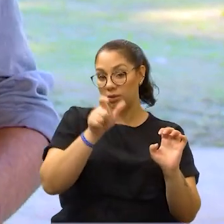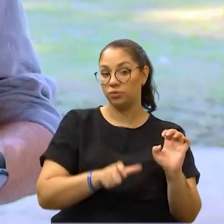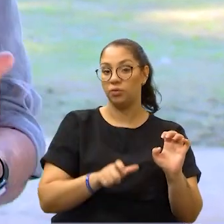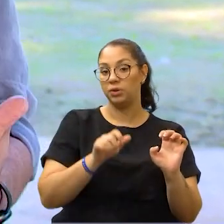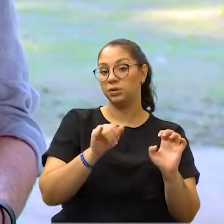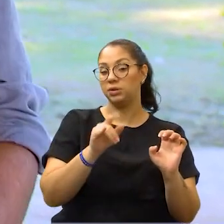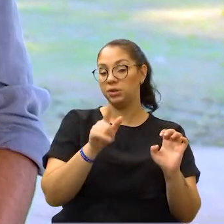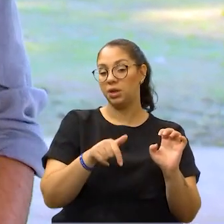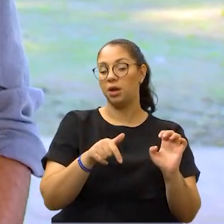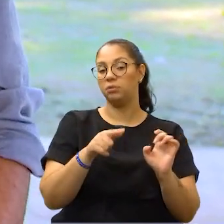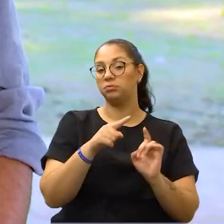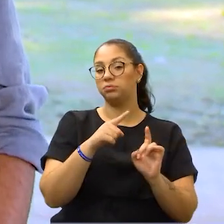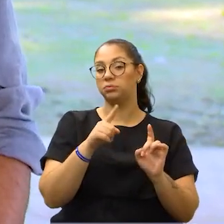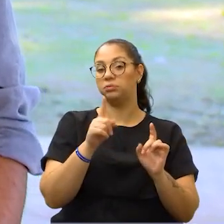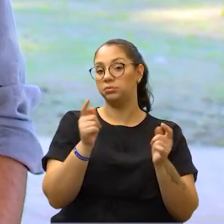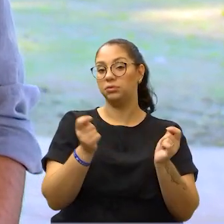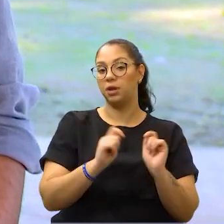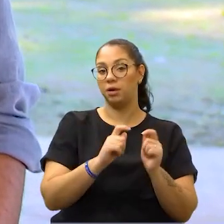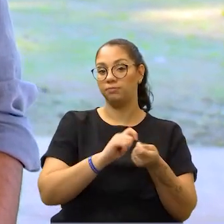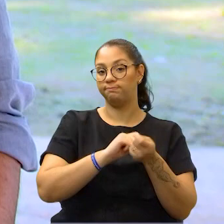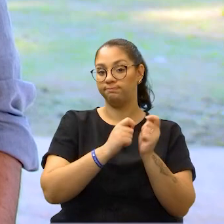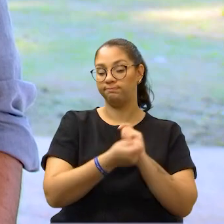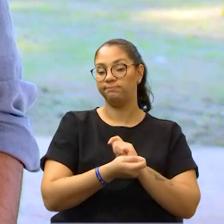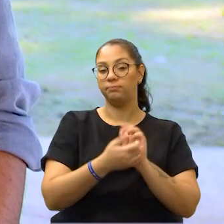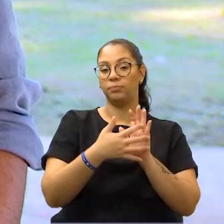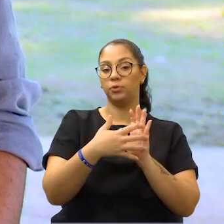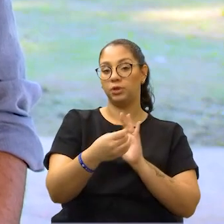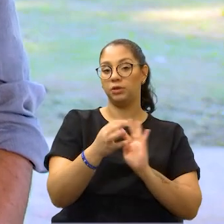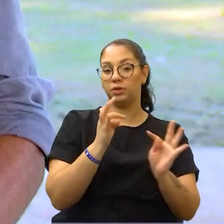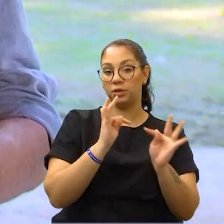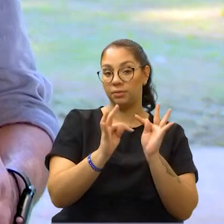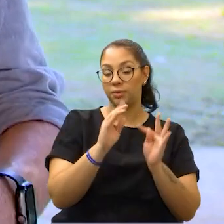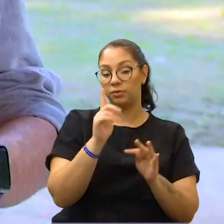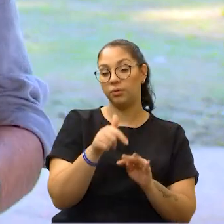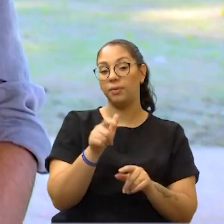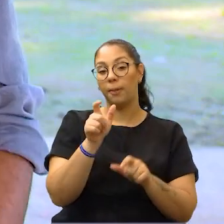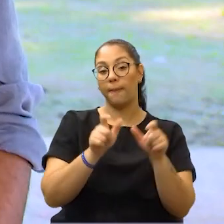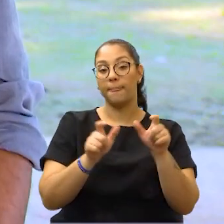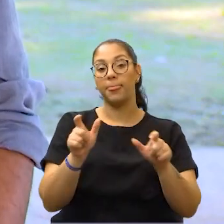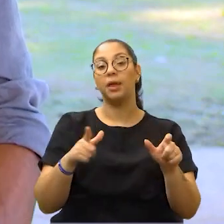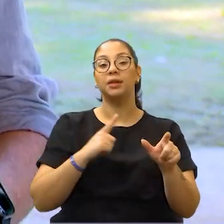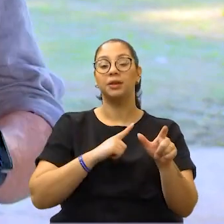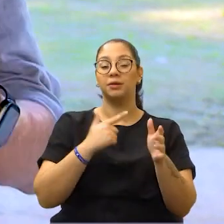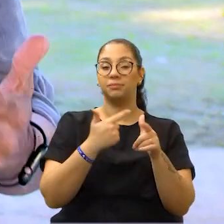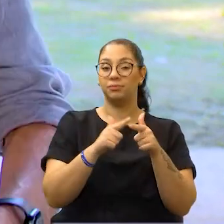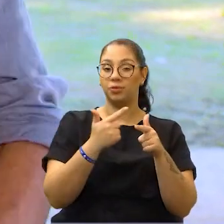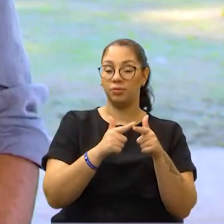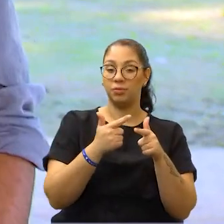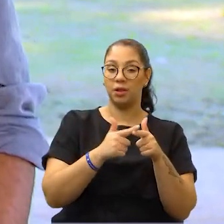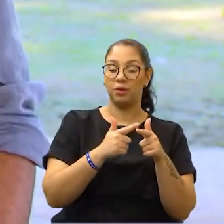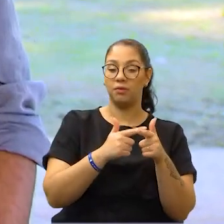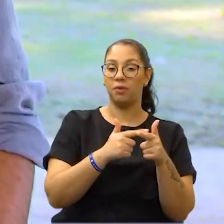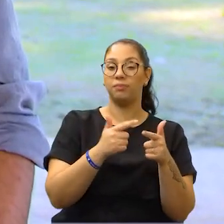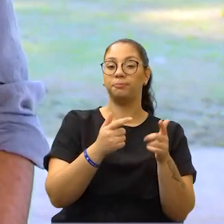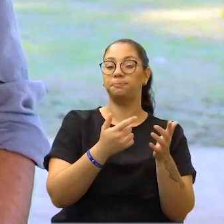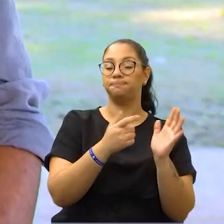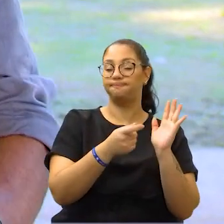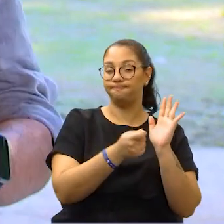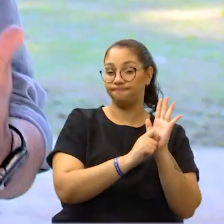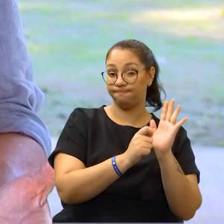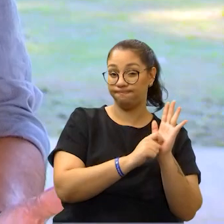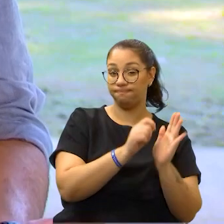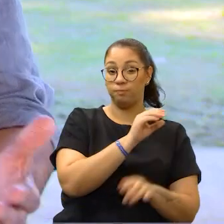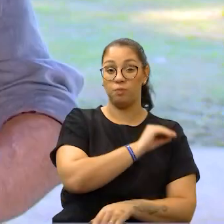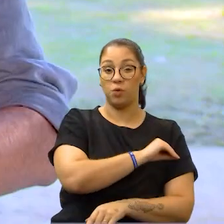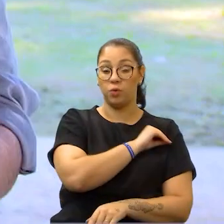ela responde, né, a esse nosso modelo de tratamento. Então são pessoas, né, com problemas de uso abusivo, né,